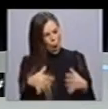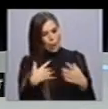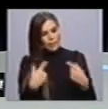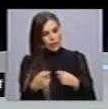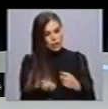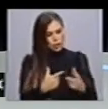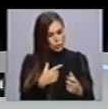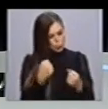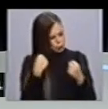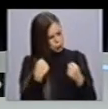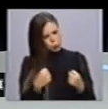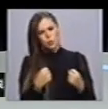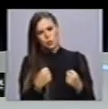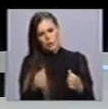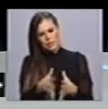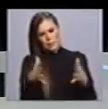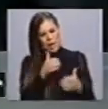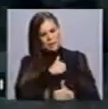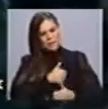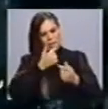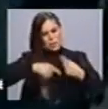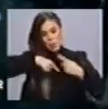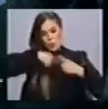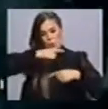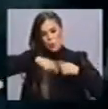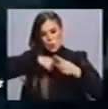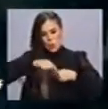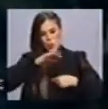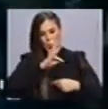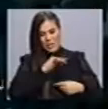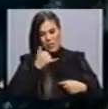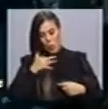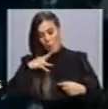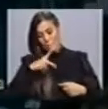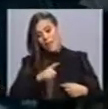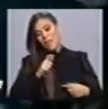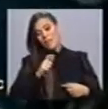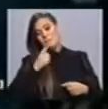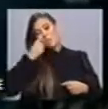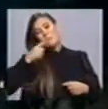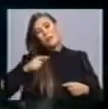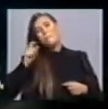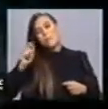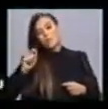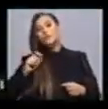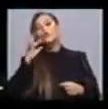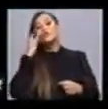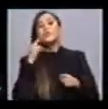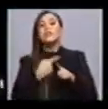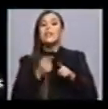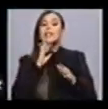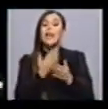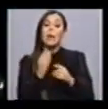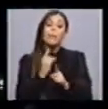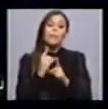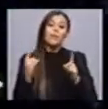tão densa, do tamanho de uma cidade, a girar sobre si própria 42 mil vezes por minuto. Porquê é que este número é interessante? Este número é